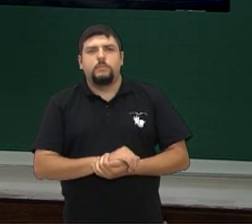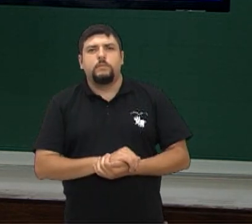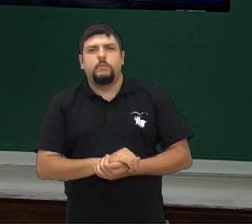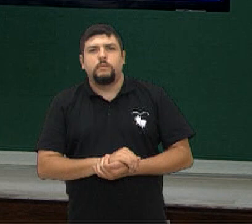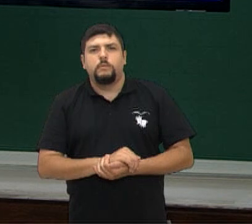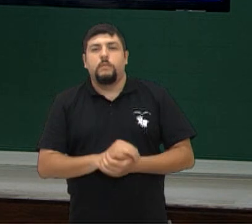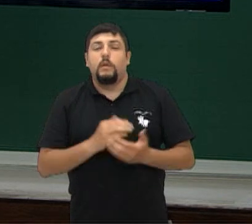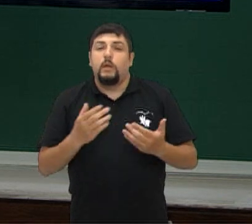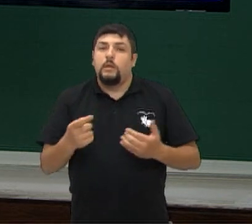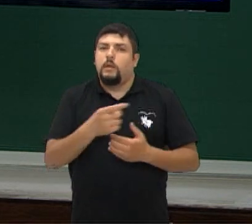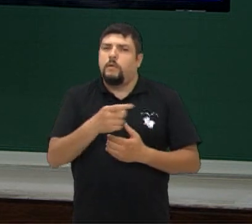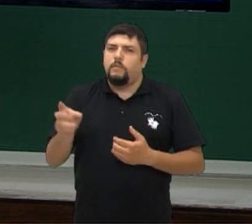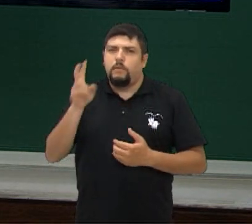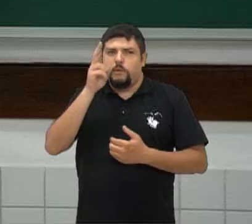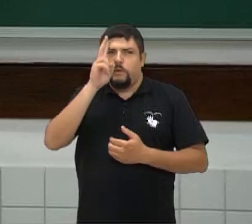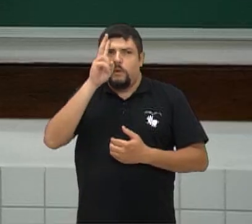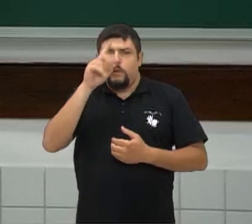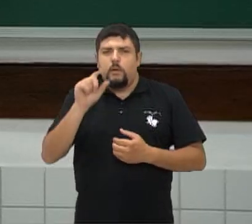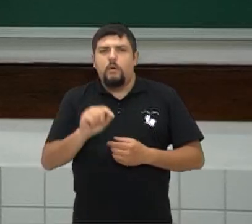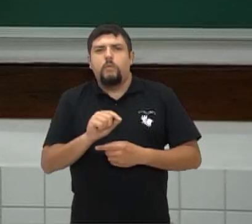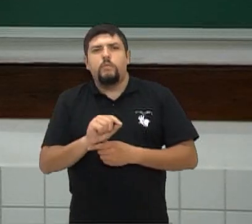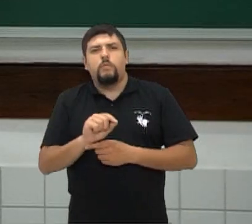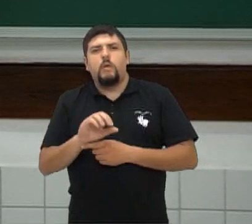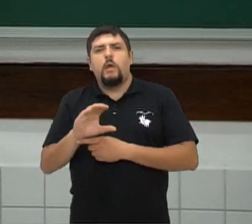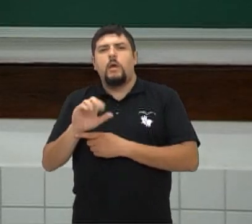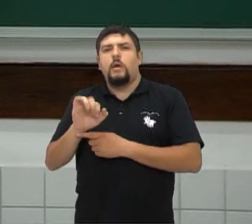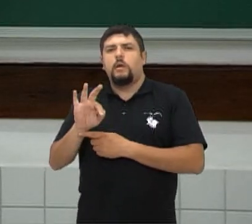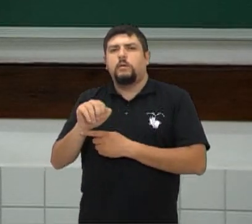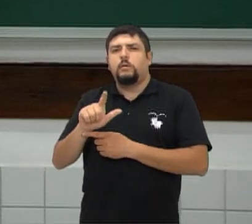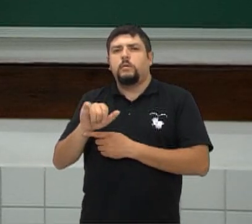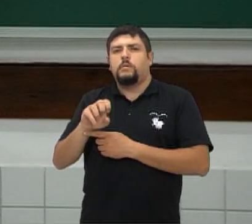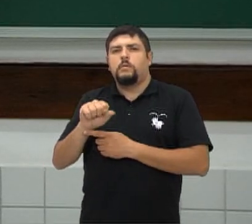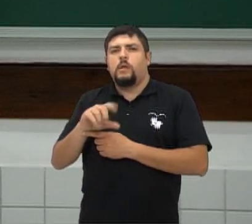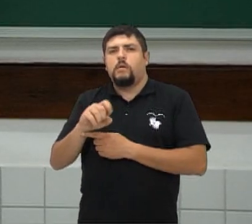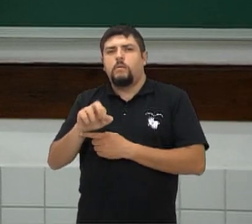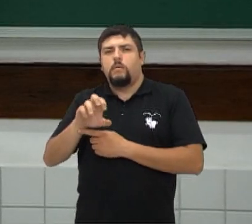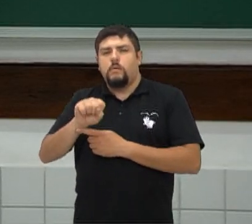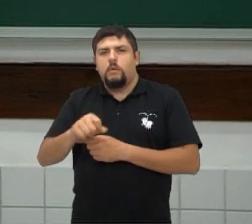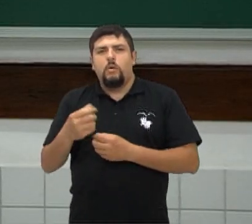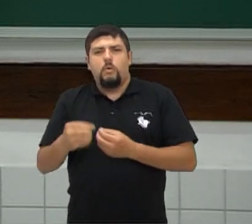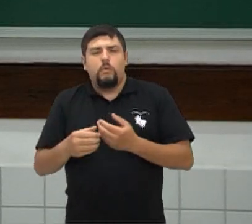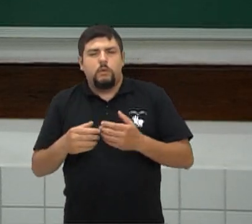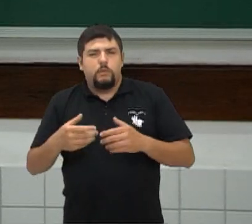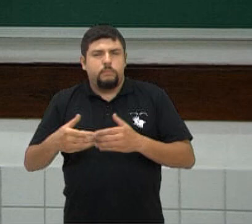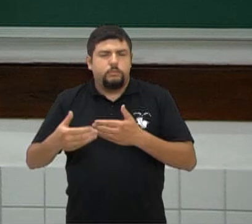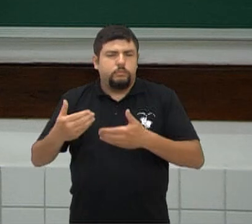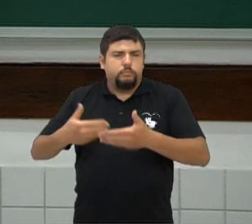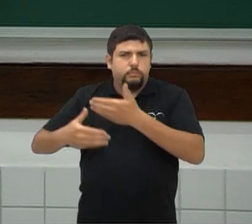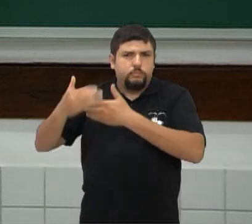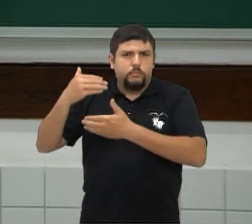ter lembrado dos catalisadores, que nós falamos lá nas nossas aulas sobre cinética. O que é um catalisador?